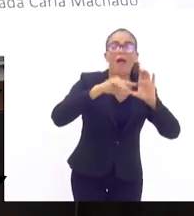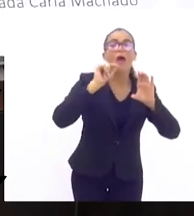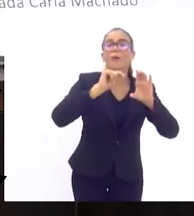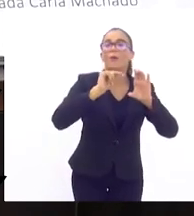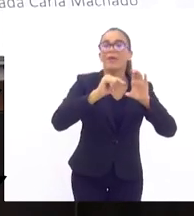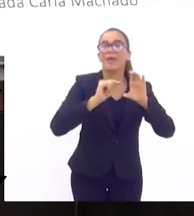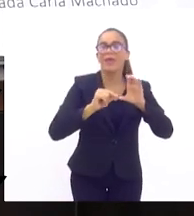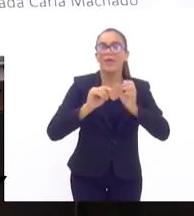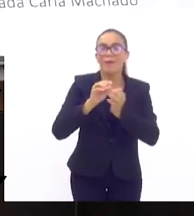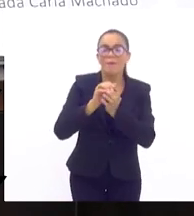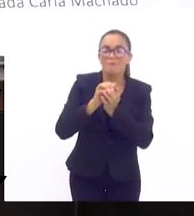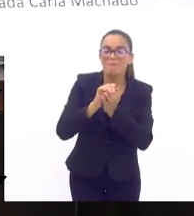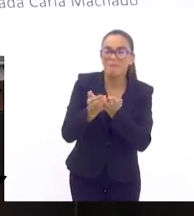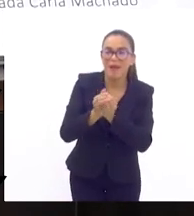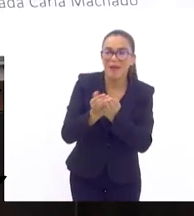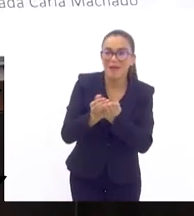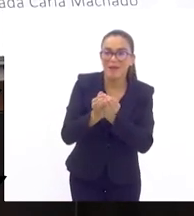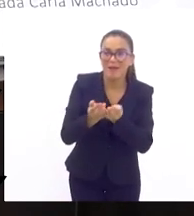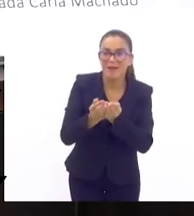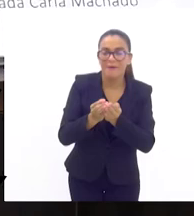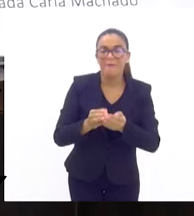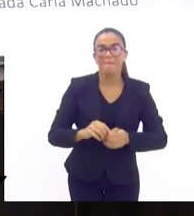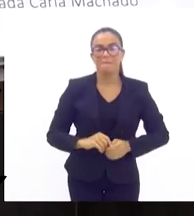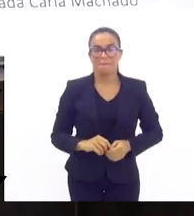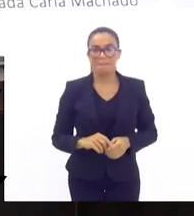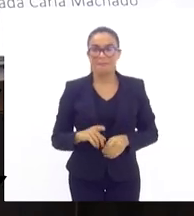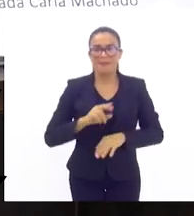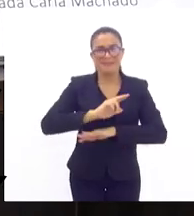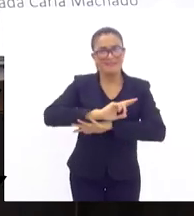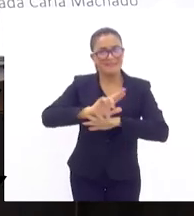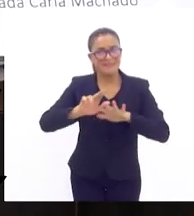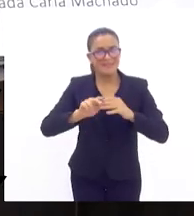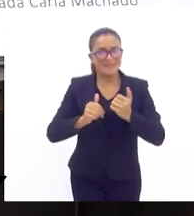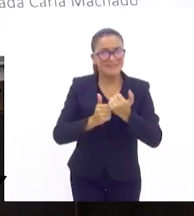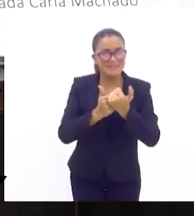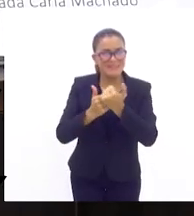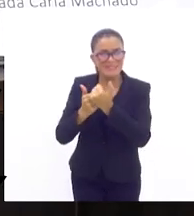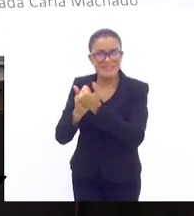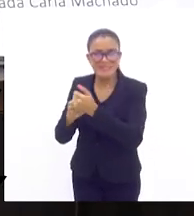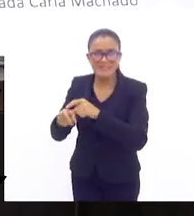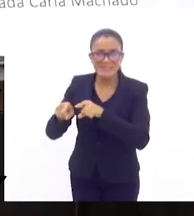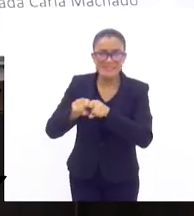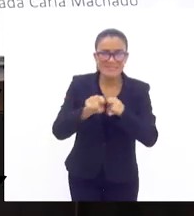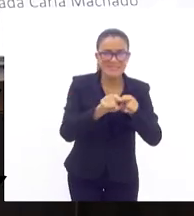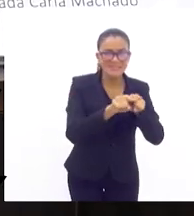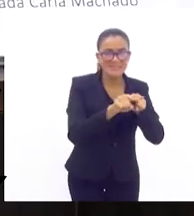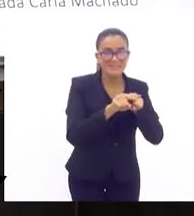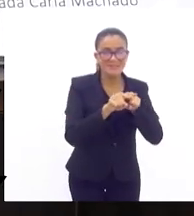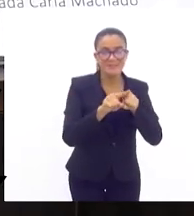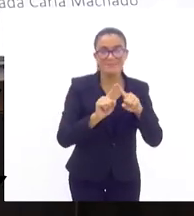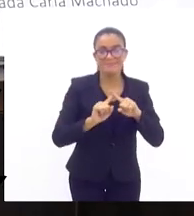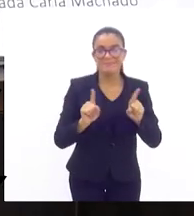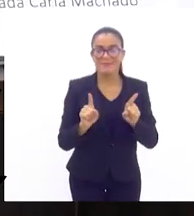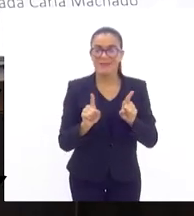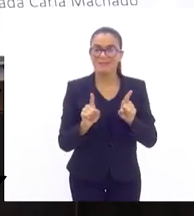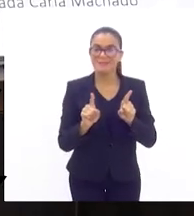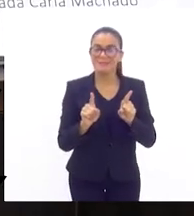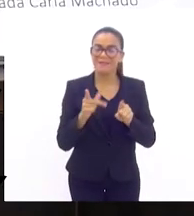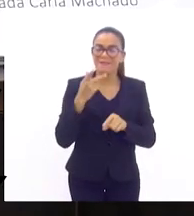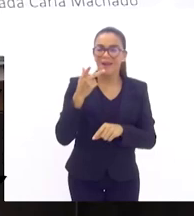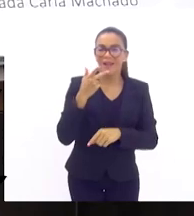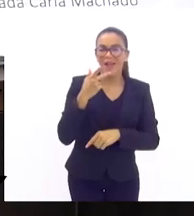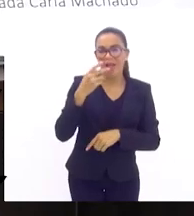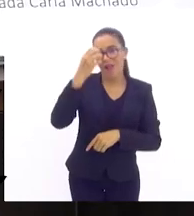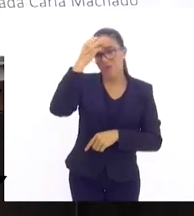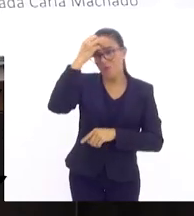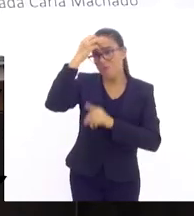São tantas, tantos os parceiros. E, na realidade, se fala que a culpa